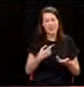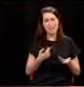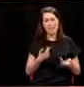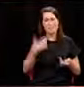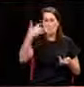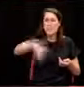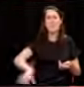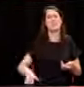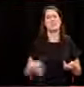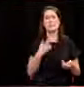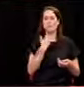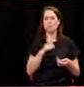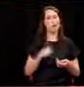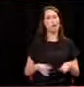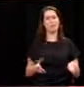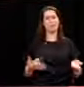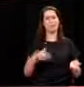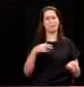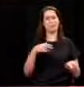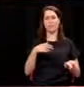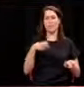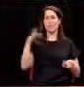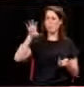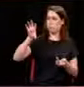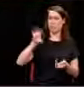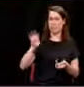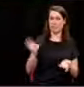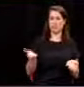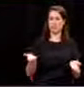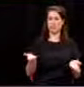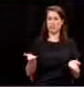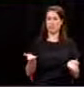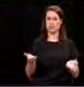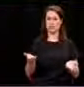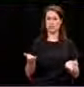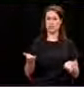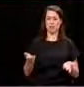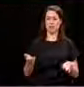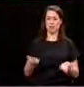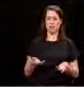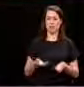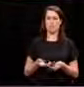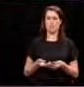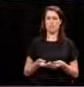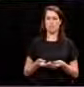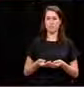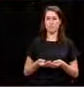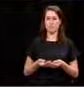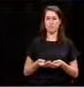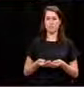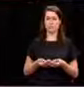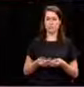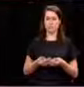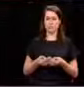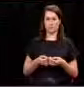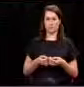Por isso mesmo, um país que não proporciona as ferramentas para